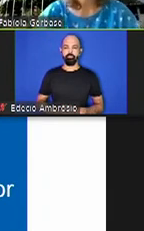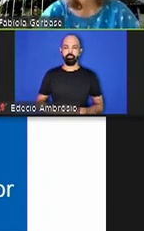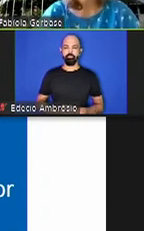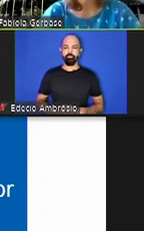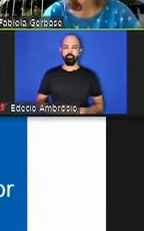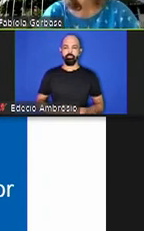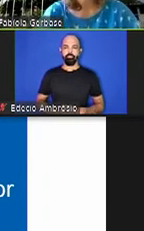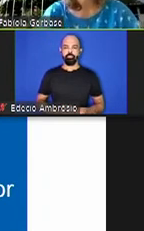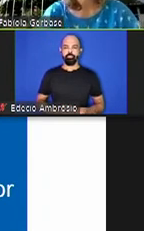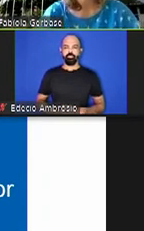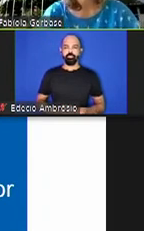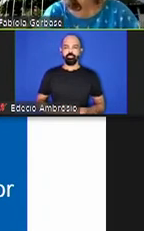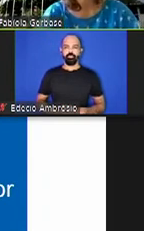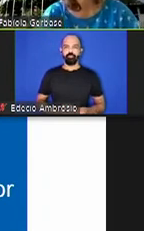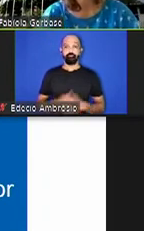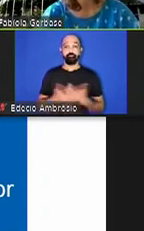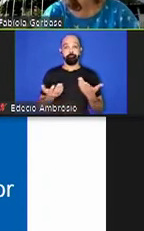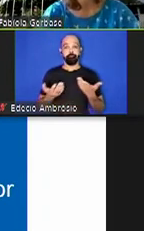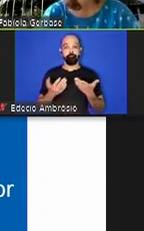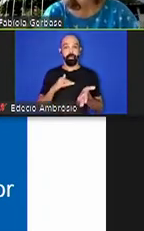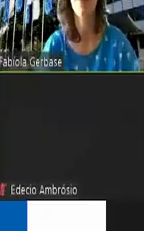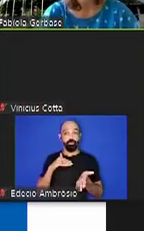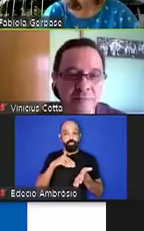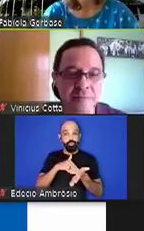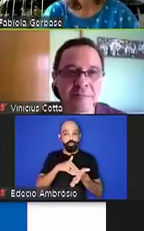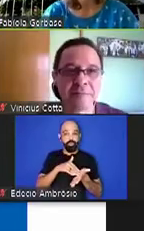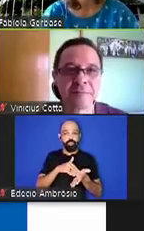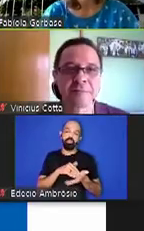Botei como último, na verdade, além do Probrau,